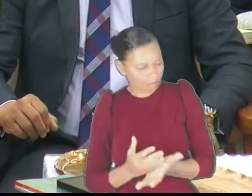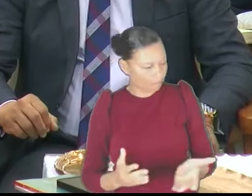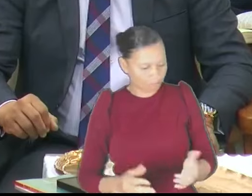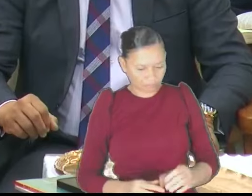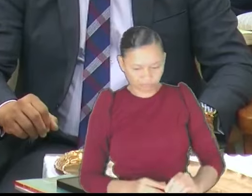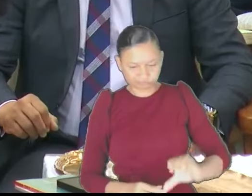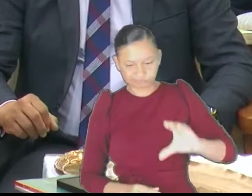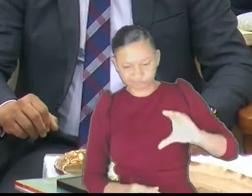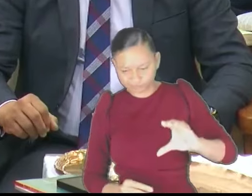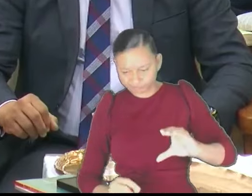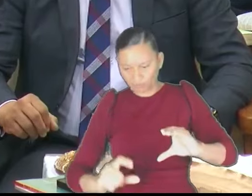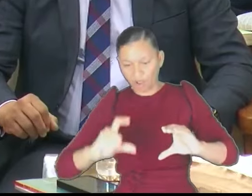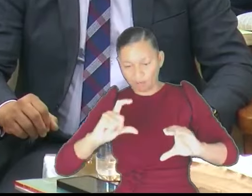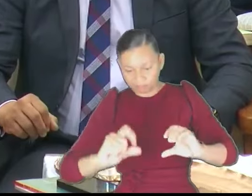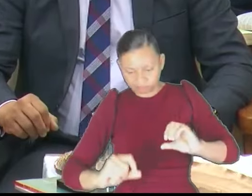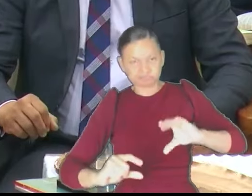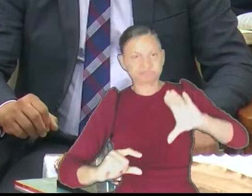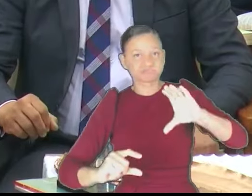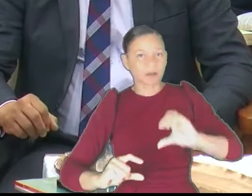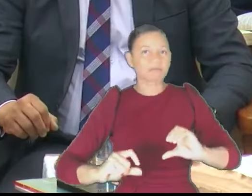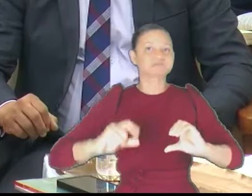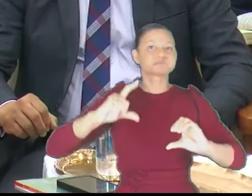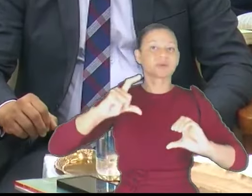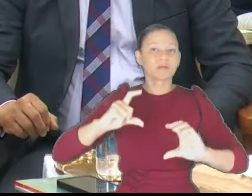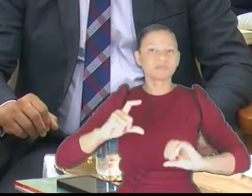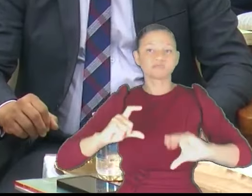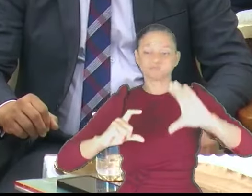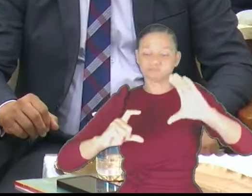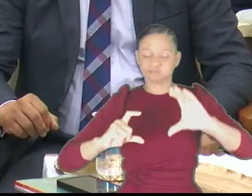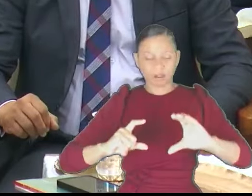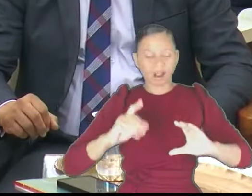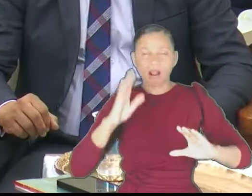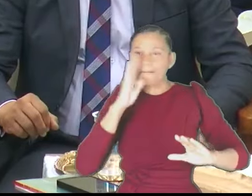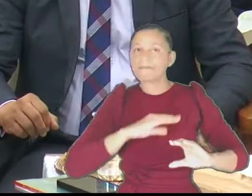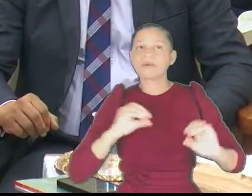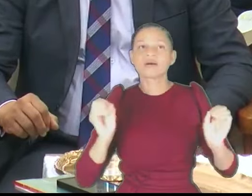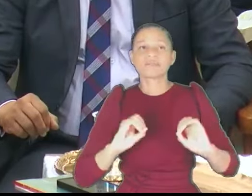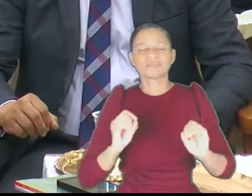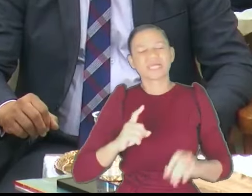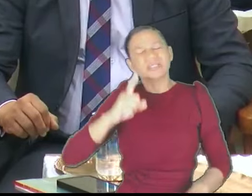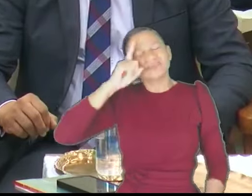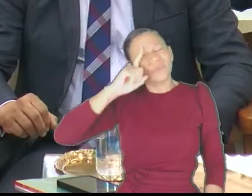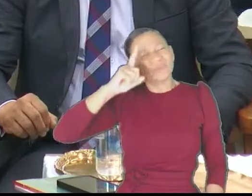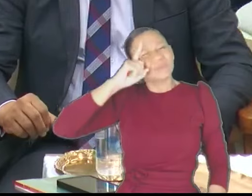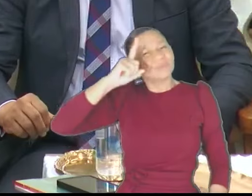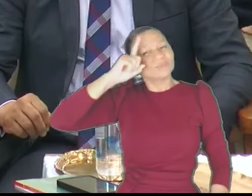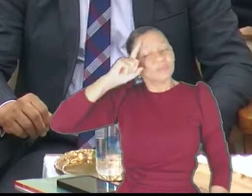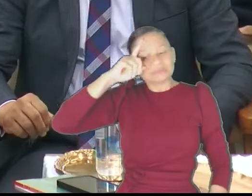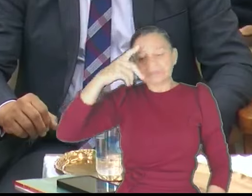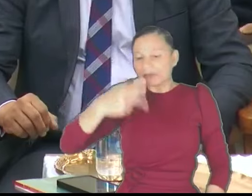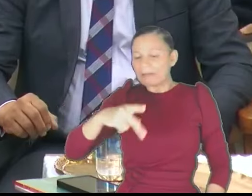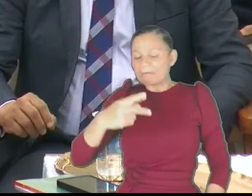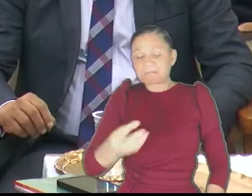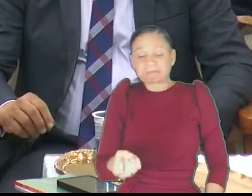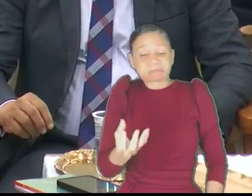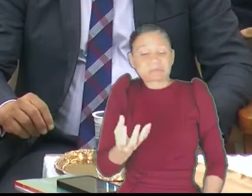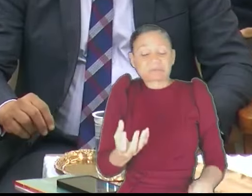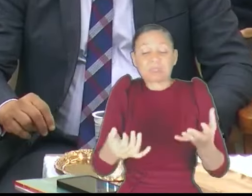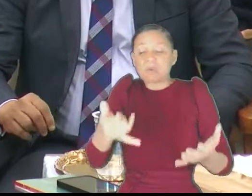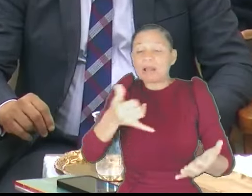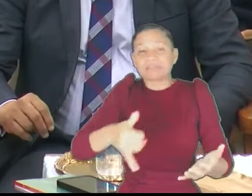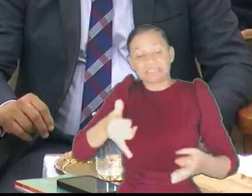crescendo, está crescendo, está crescendo, está crescendo. Que dia que Deus proveu? Deus proveu todos os dias, todos os dias, todos